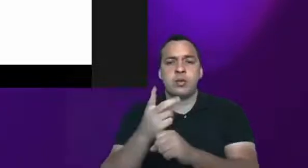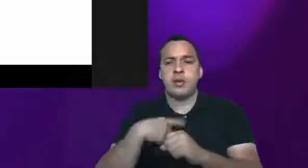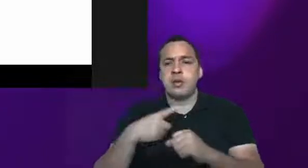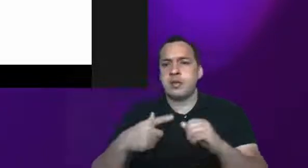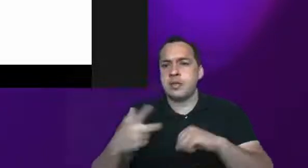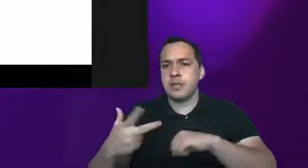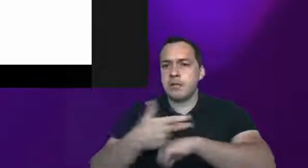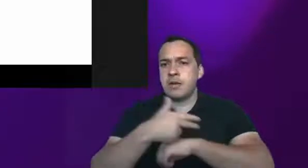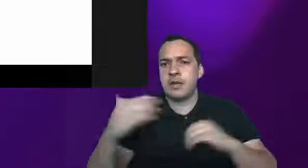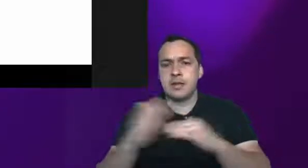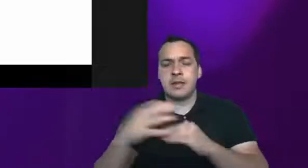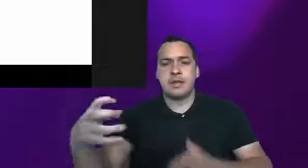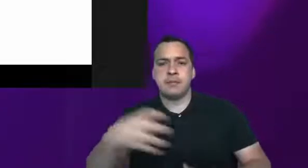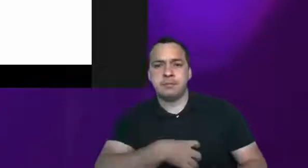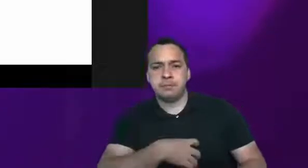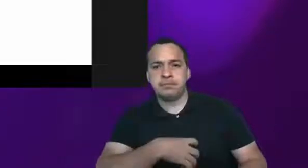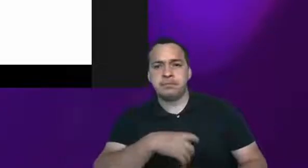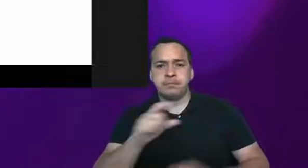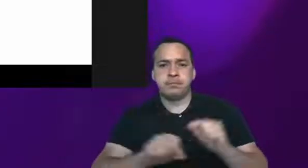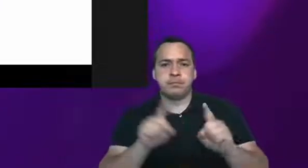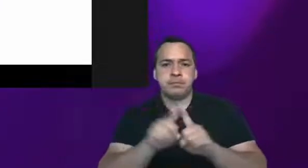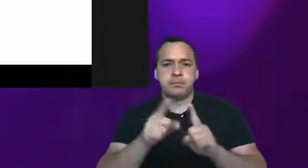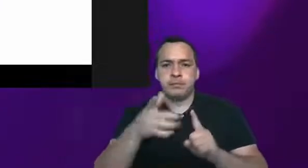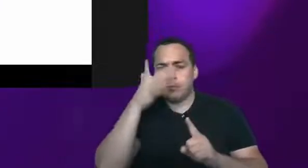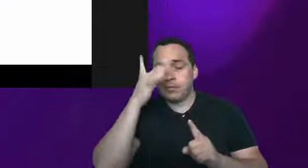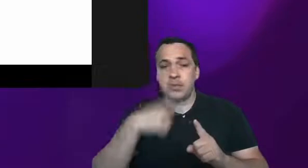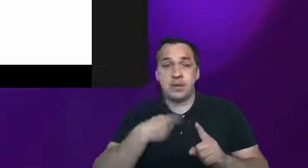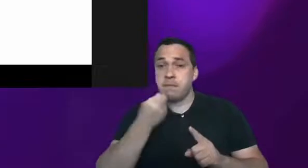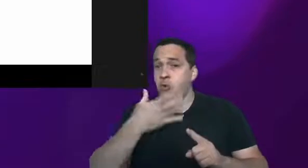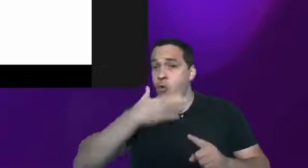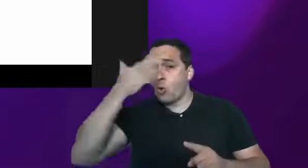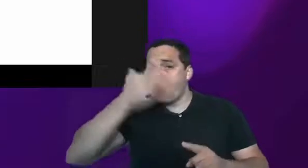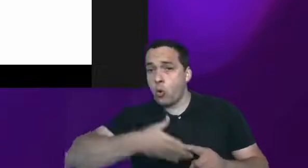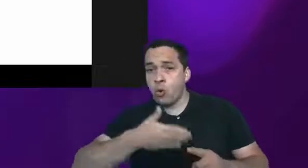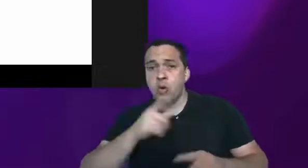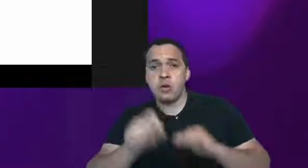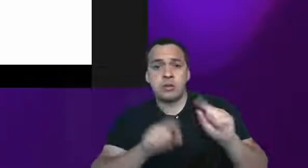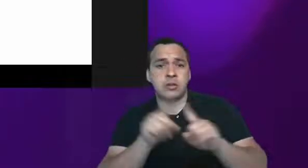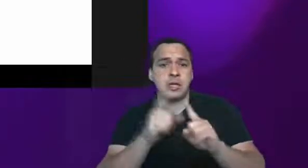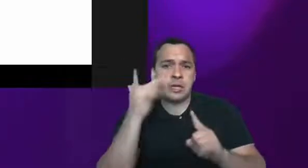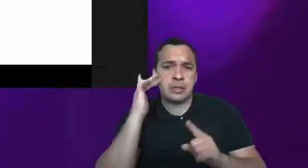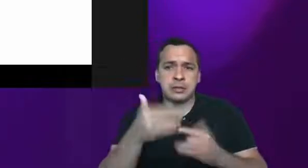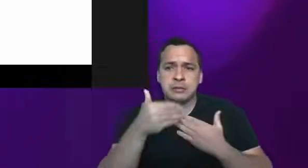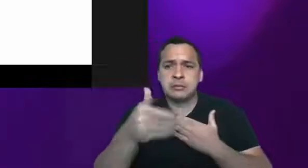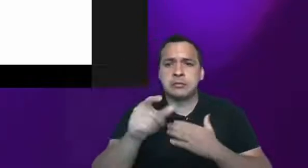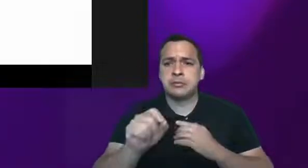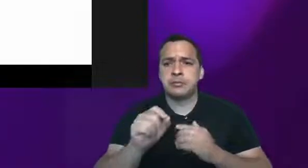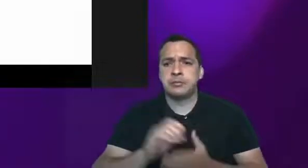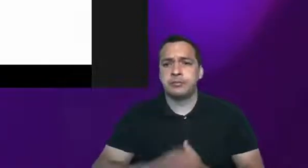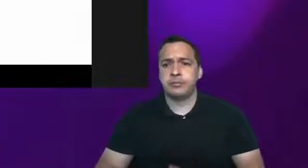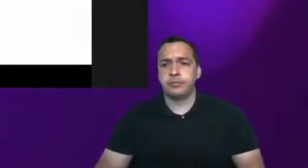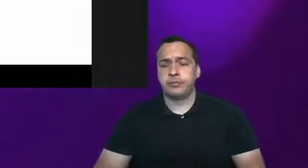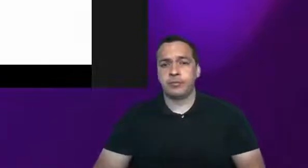transplante, são doentes com bom prognóstico. Isto é o score de Oslo, que hoje em dia, inclusivamente, até usa 1 ano em vez de